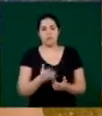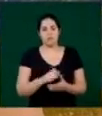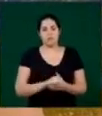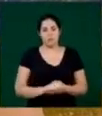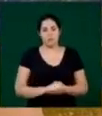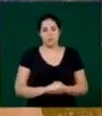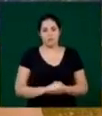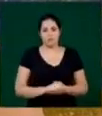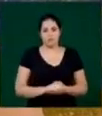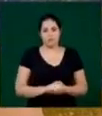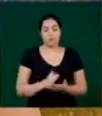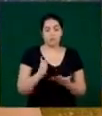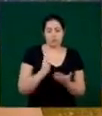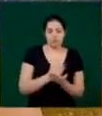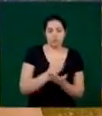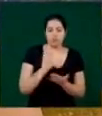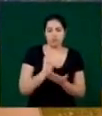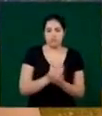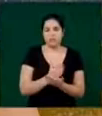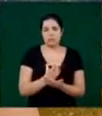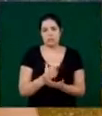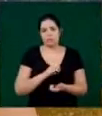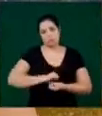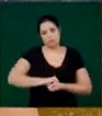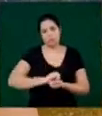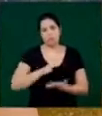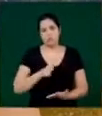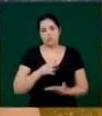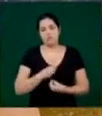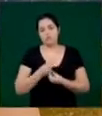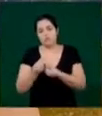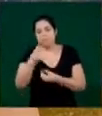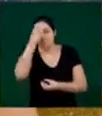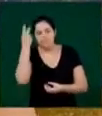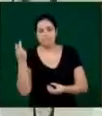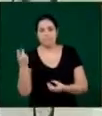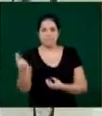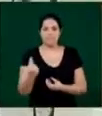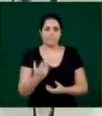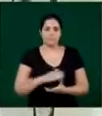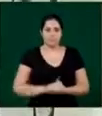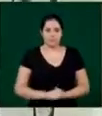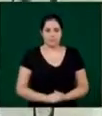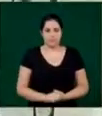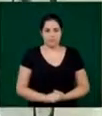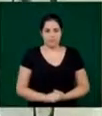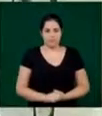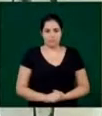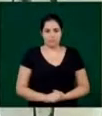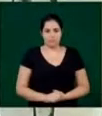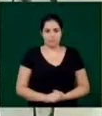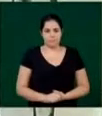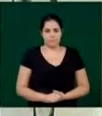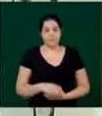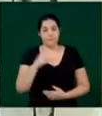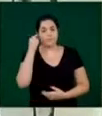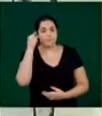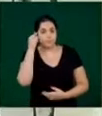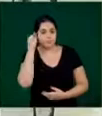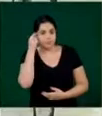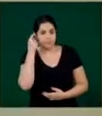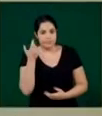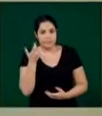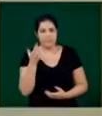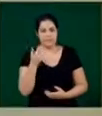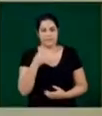uma publicação de artista que é entregue ao público visitante do Parque Siquierolli. E a ideia foi conhecermos a